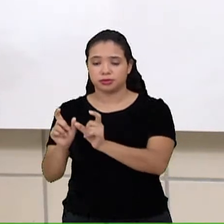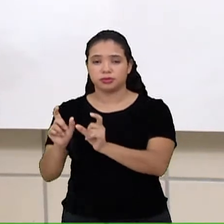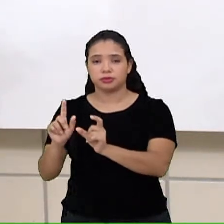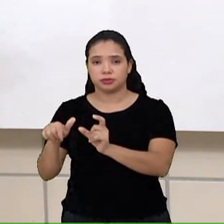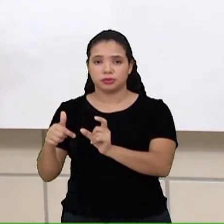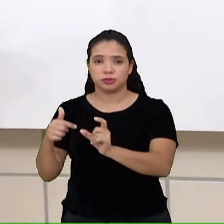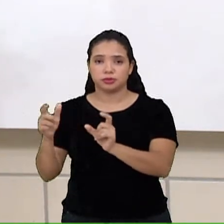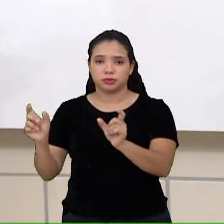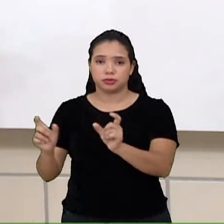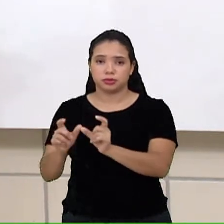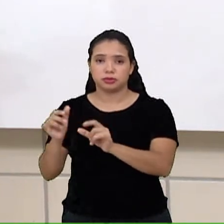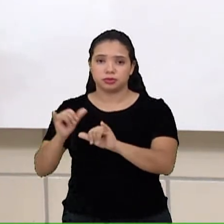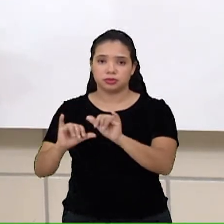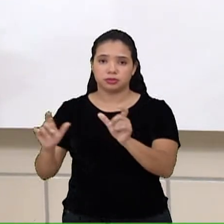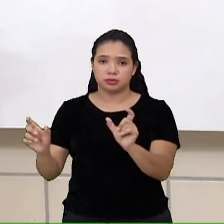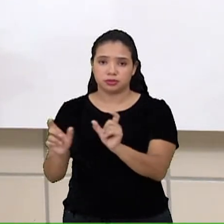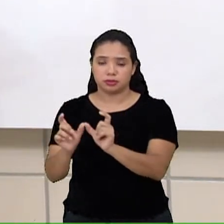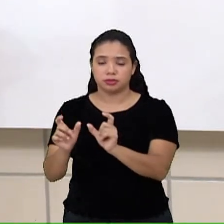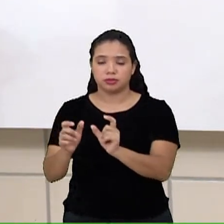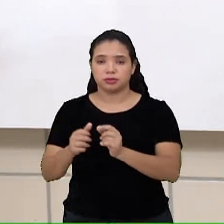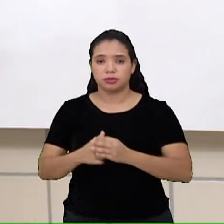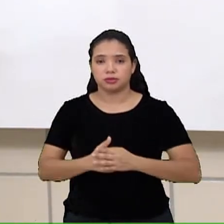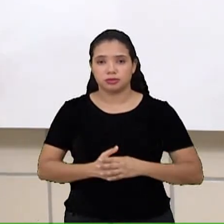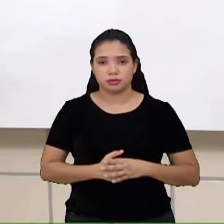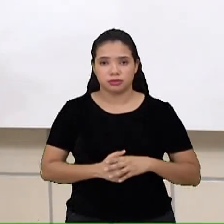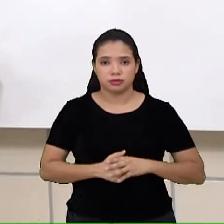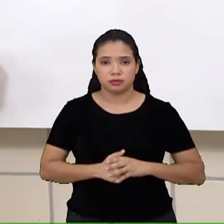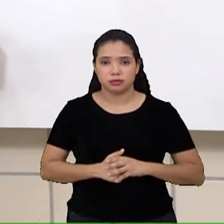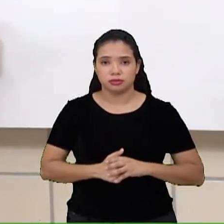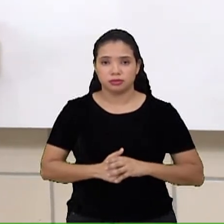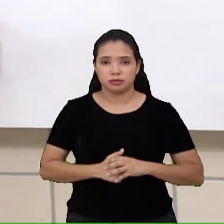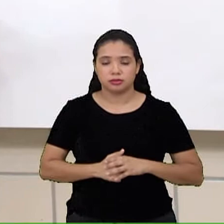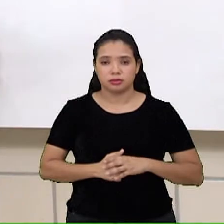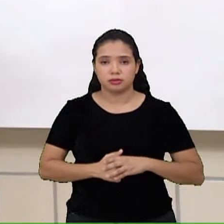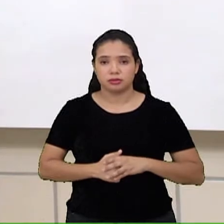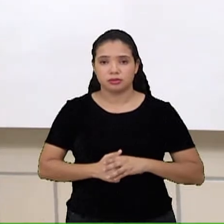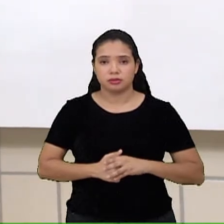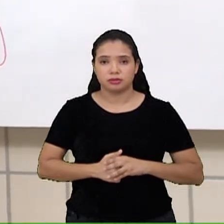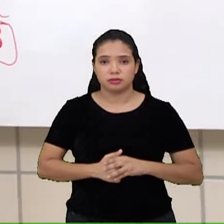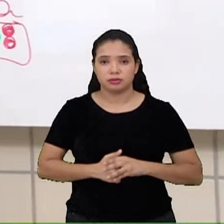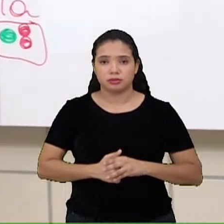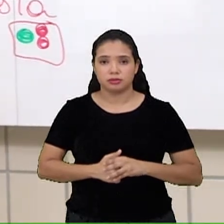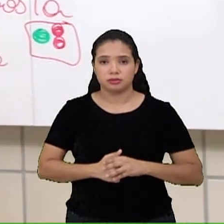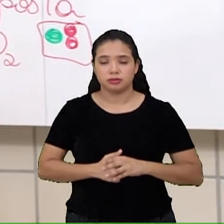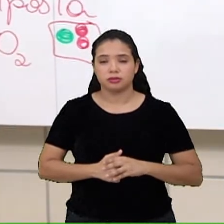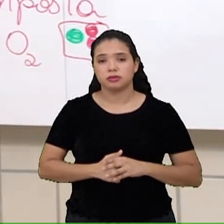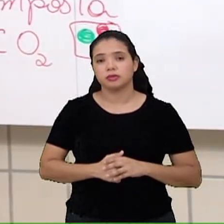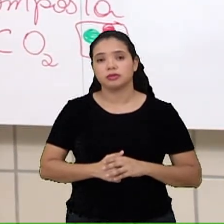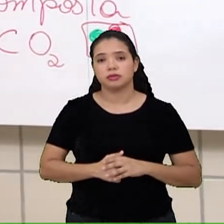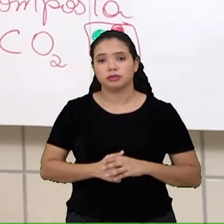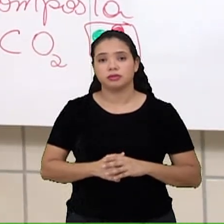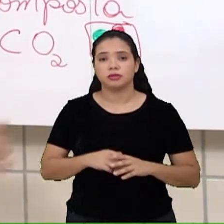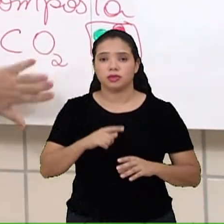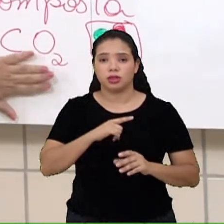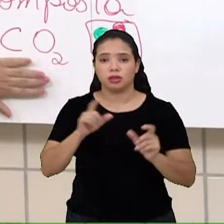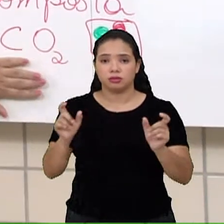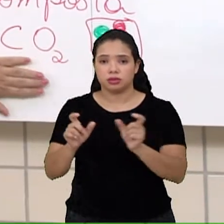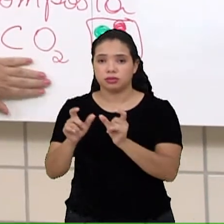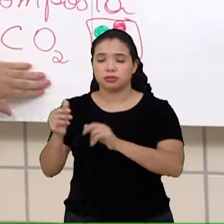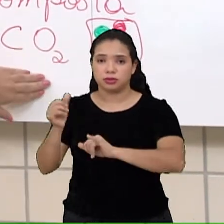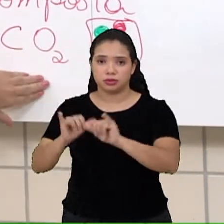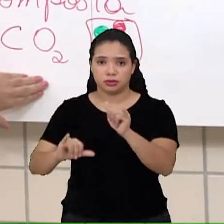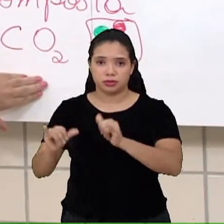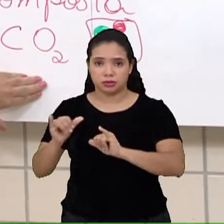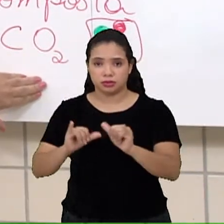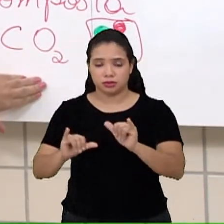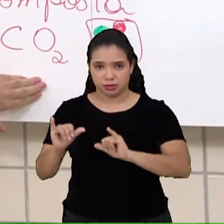de oxigênio. Conseguiram visualizar aí? Então, eu tenho mais de um elemento químico